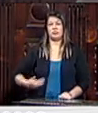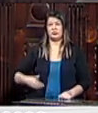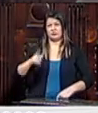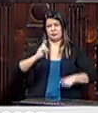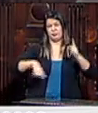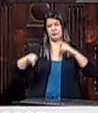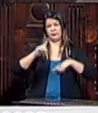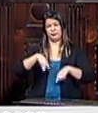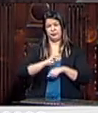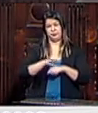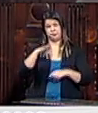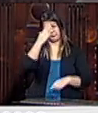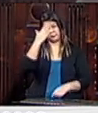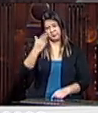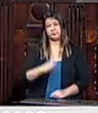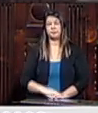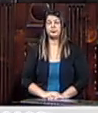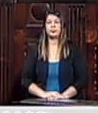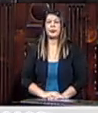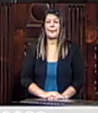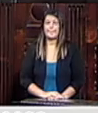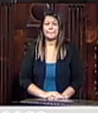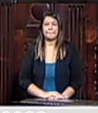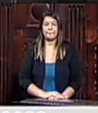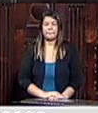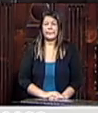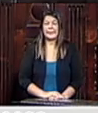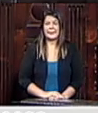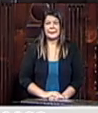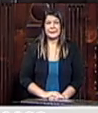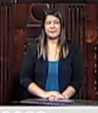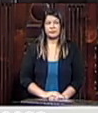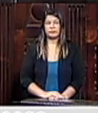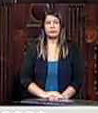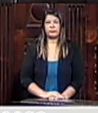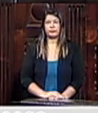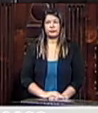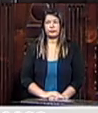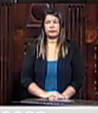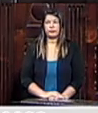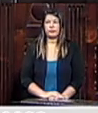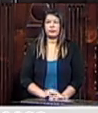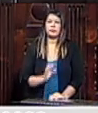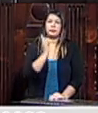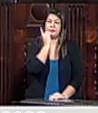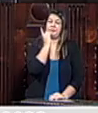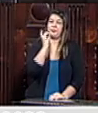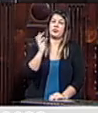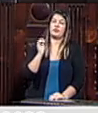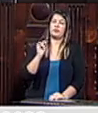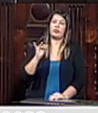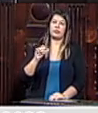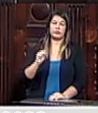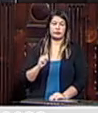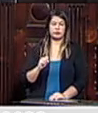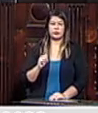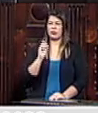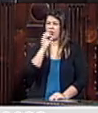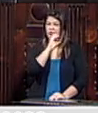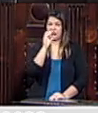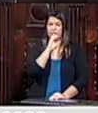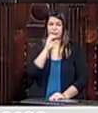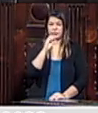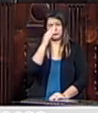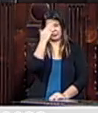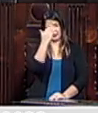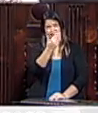Janeiro. Obrigado, senhor presidente. Deputado, autor do presidente de proposta, Flávio Bolsonaro. Presidente, muito rapidamente,